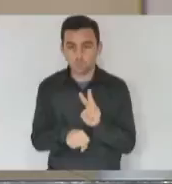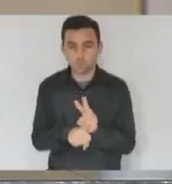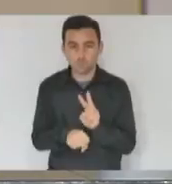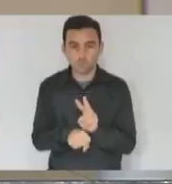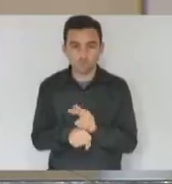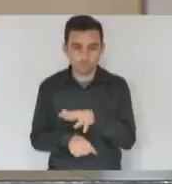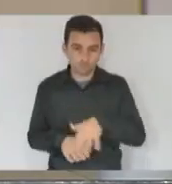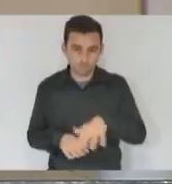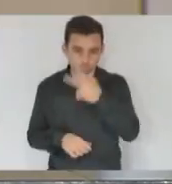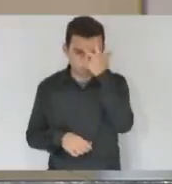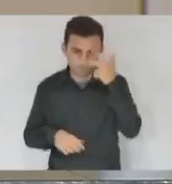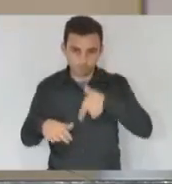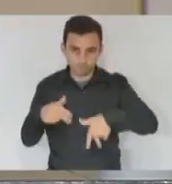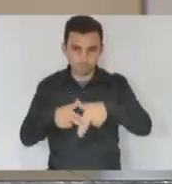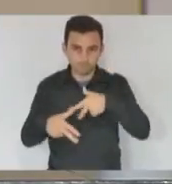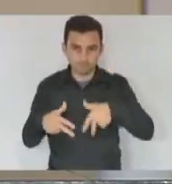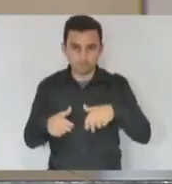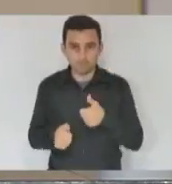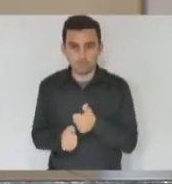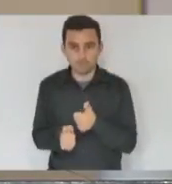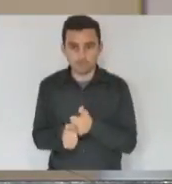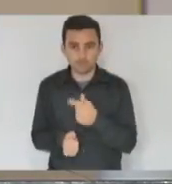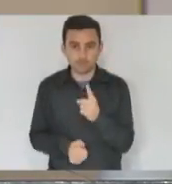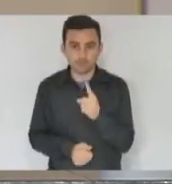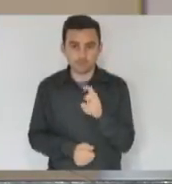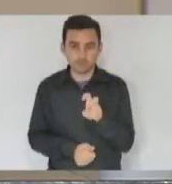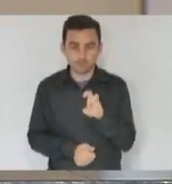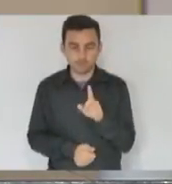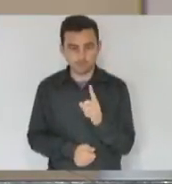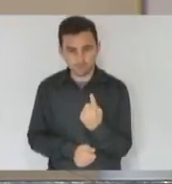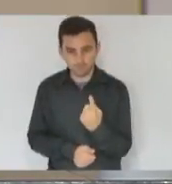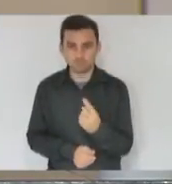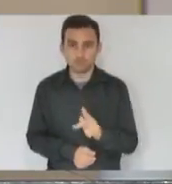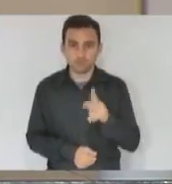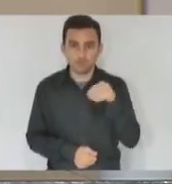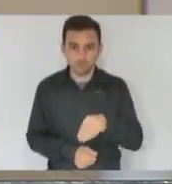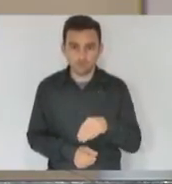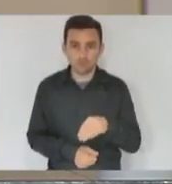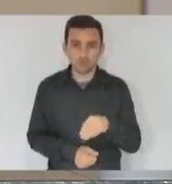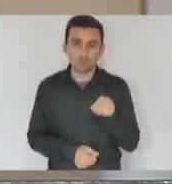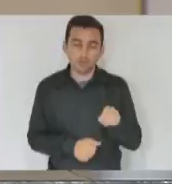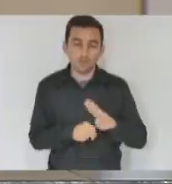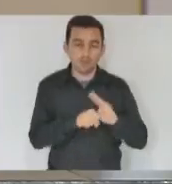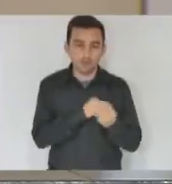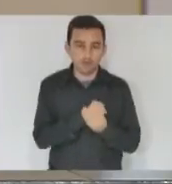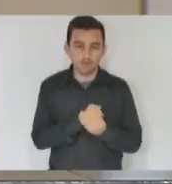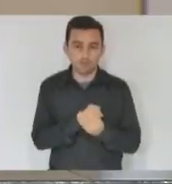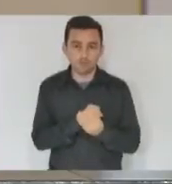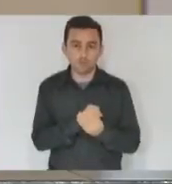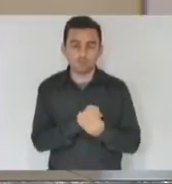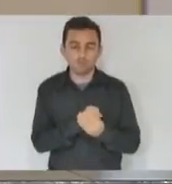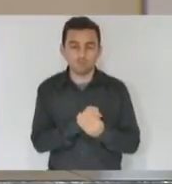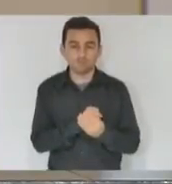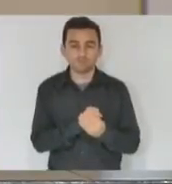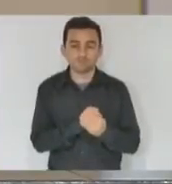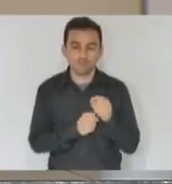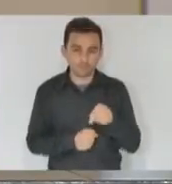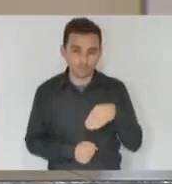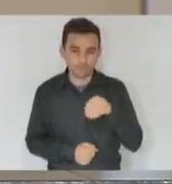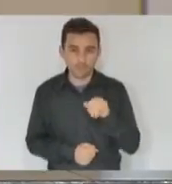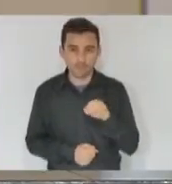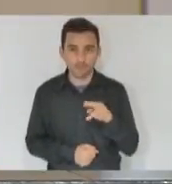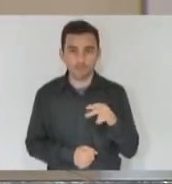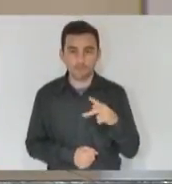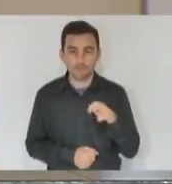nas proximidades do quilômetro 151 da BR-101, que liga os bairros de Meia Praia e Morretes, município de